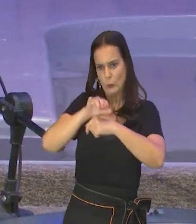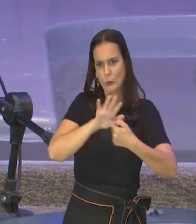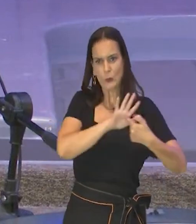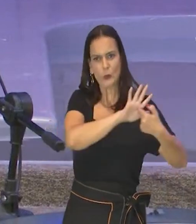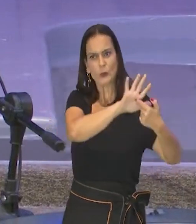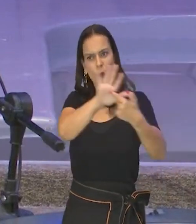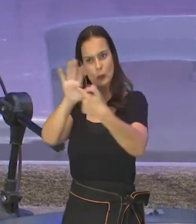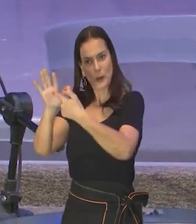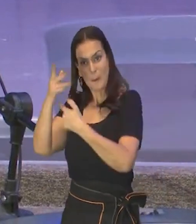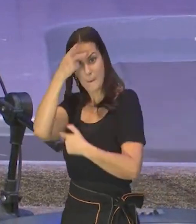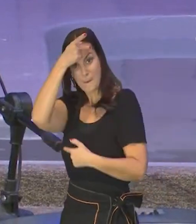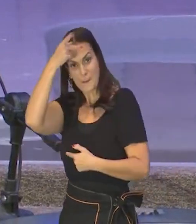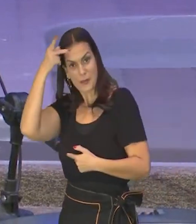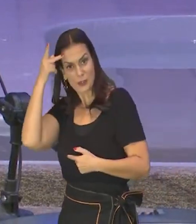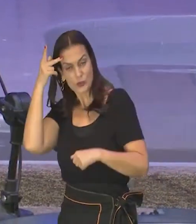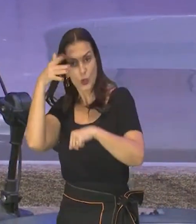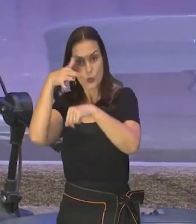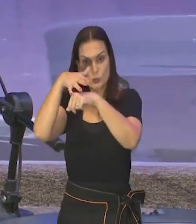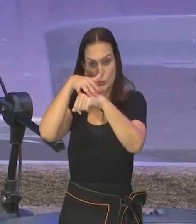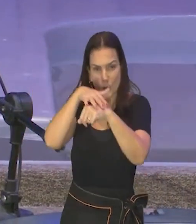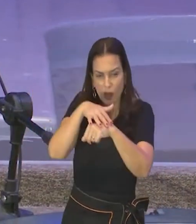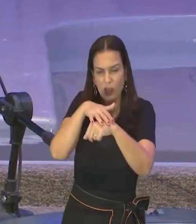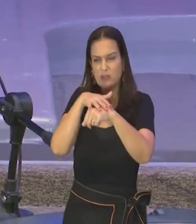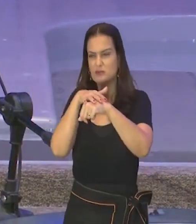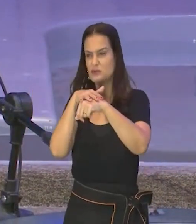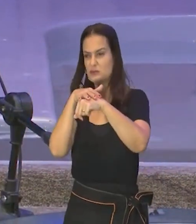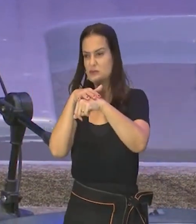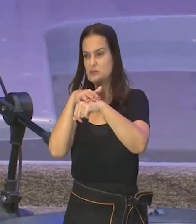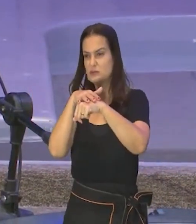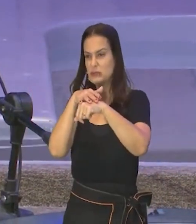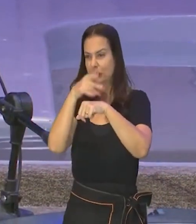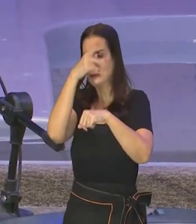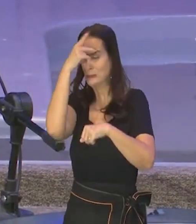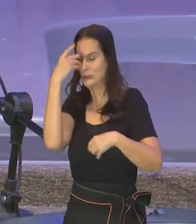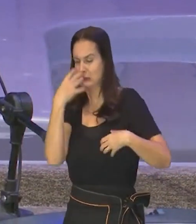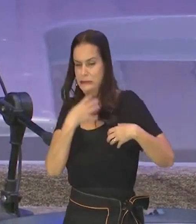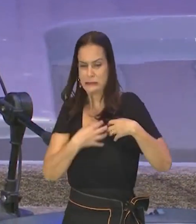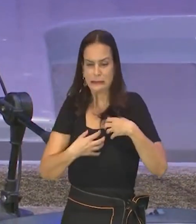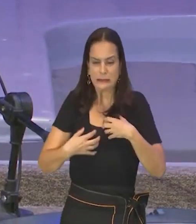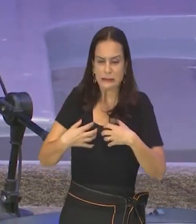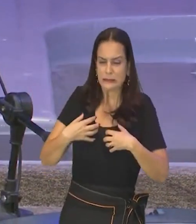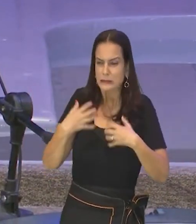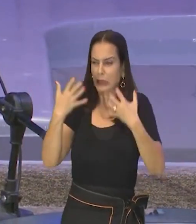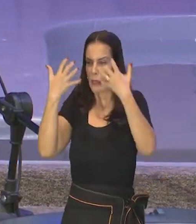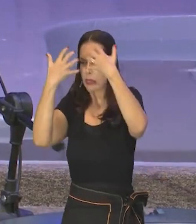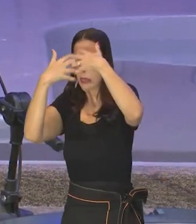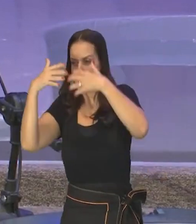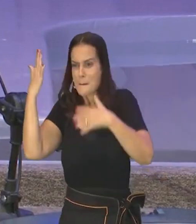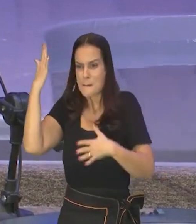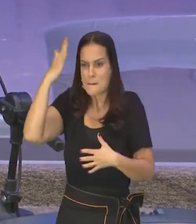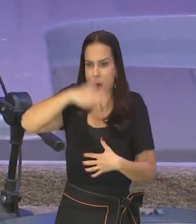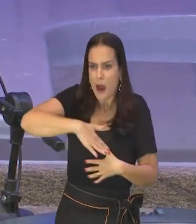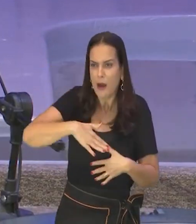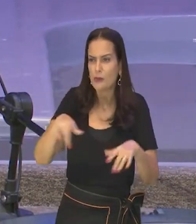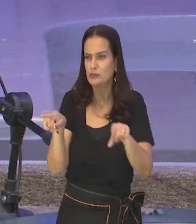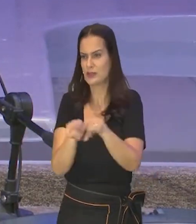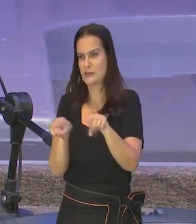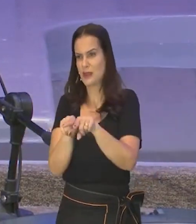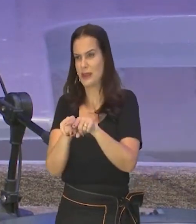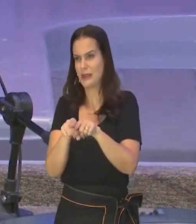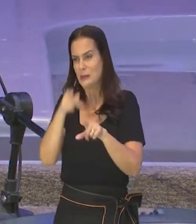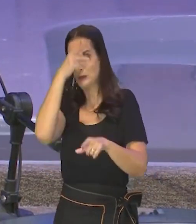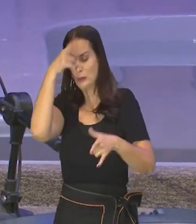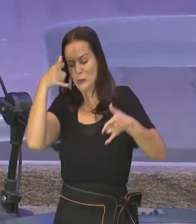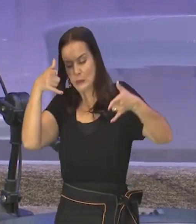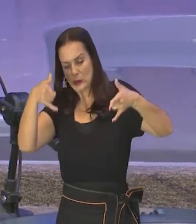a estas pessoas, os doentes, os atormentados pelos espíritos malignos, os